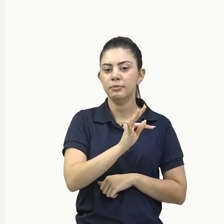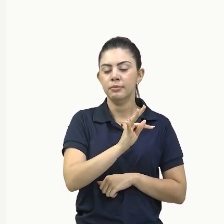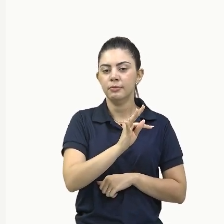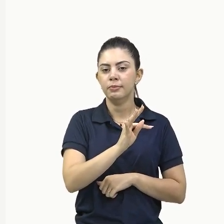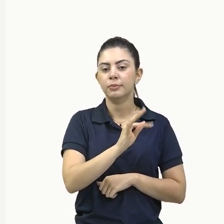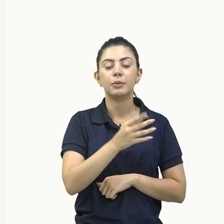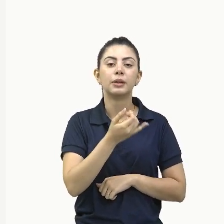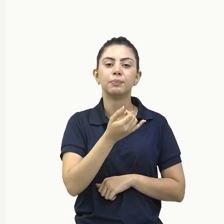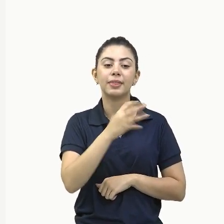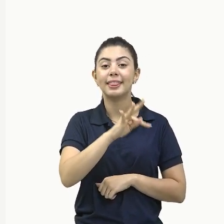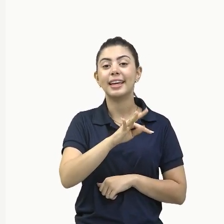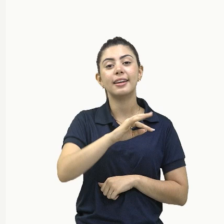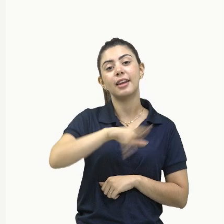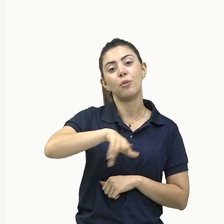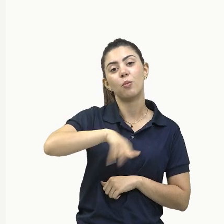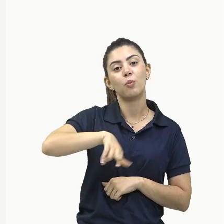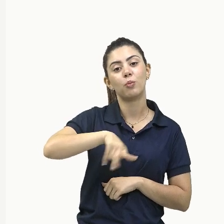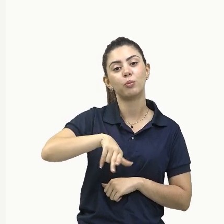não, perdão,